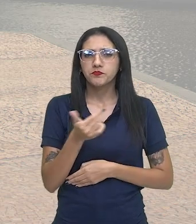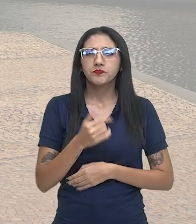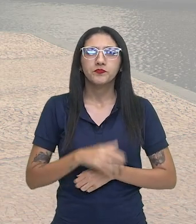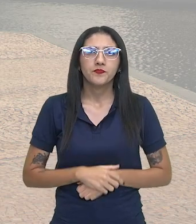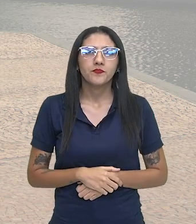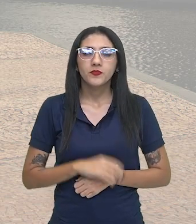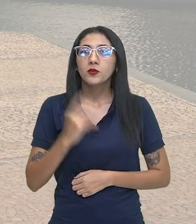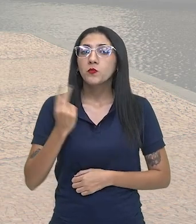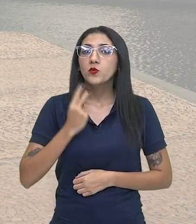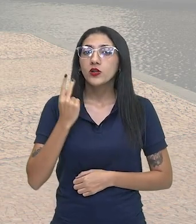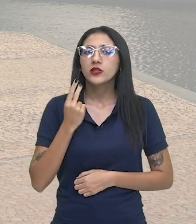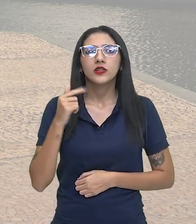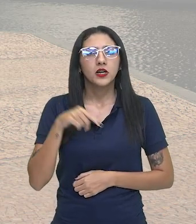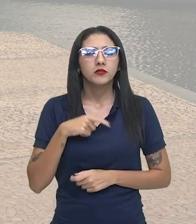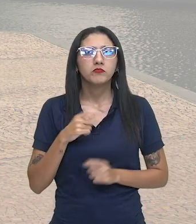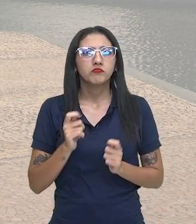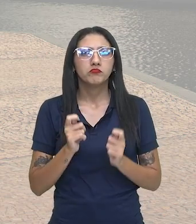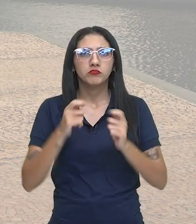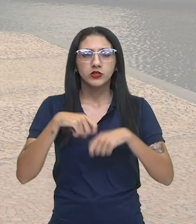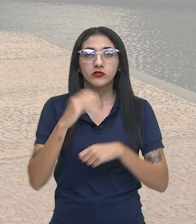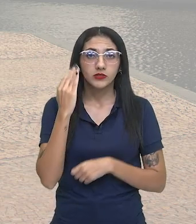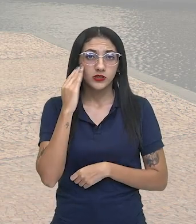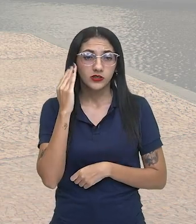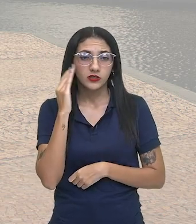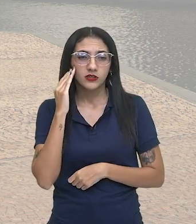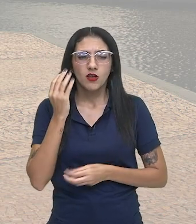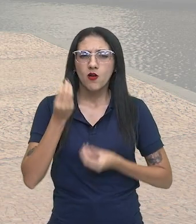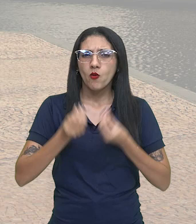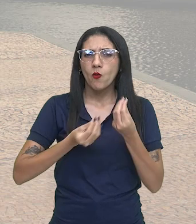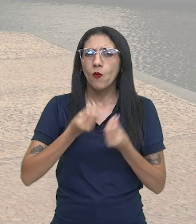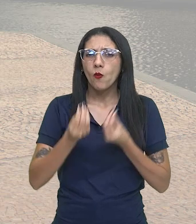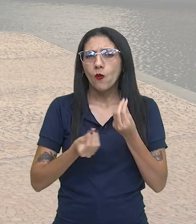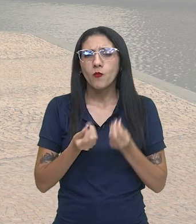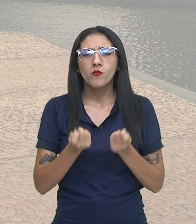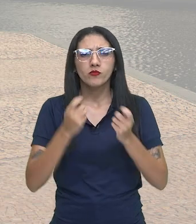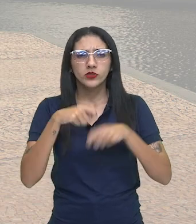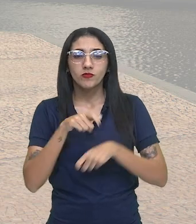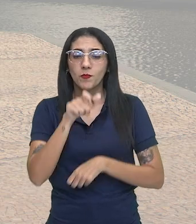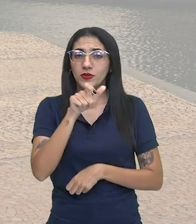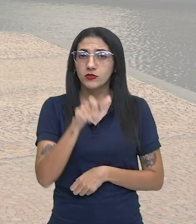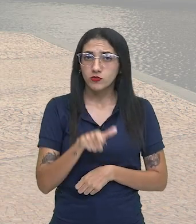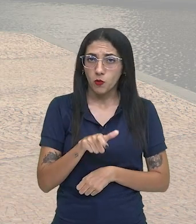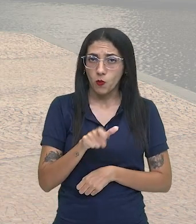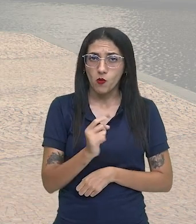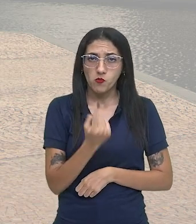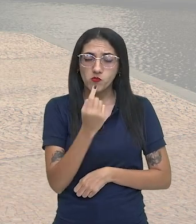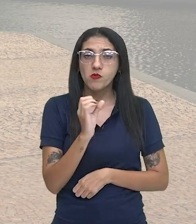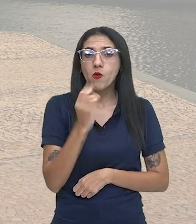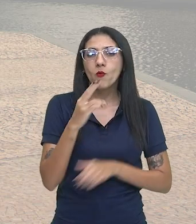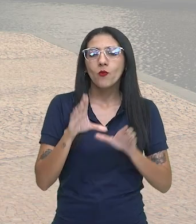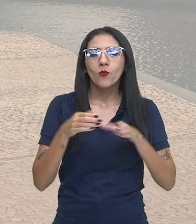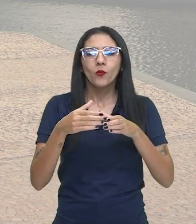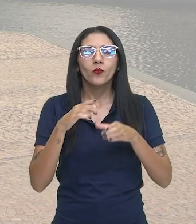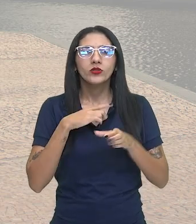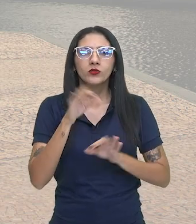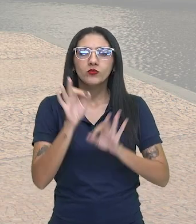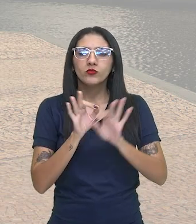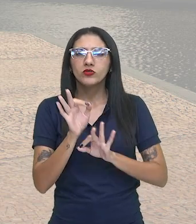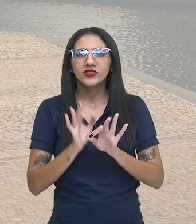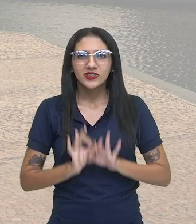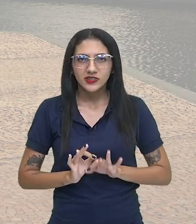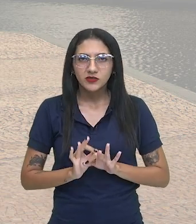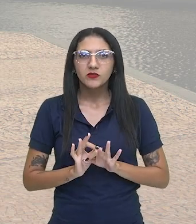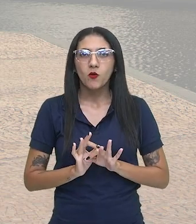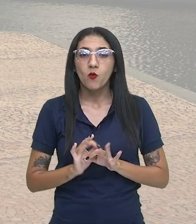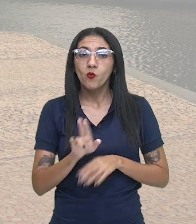política pode ser entendida como os meios pelos quais um sujeito ou um grupo se organiza, exerce o